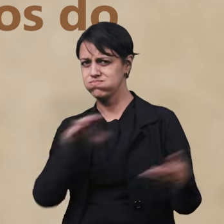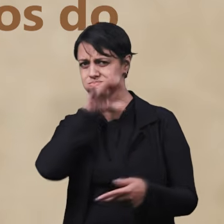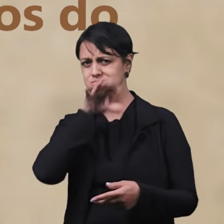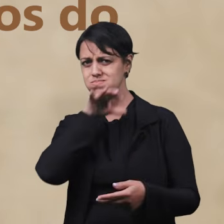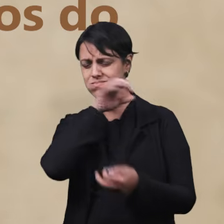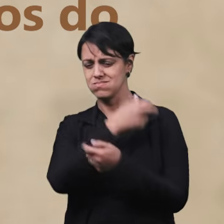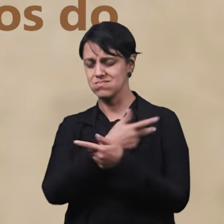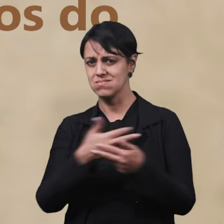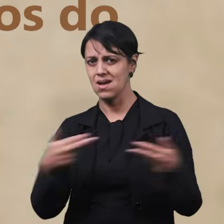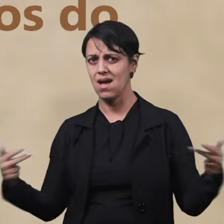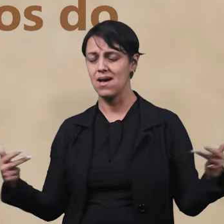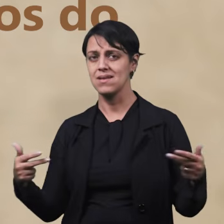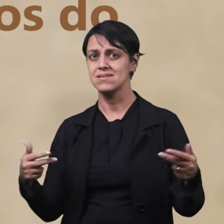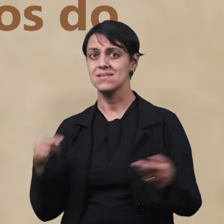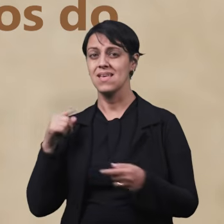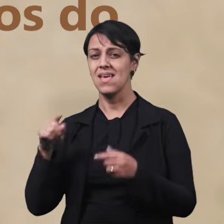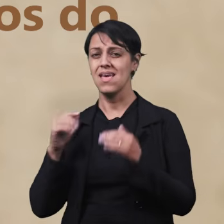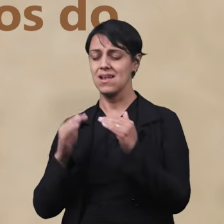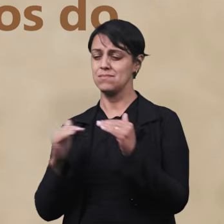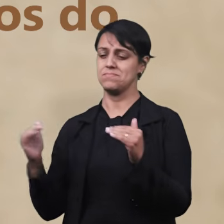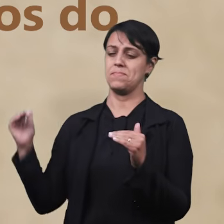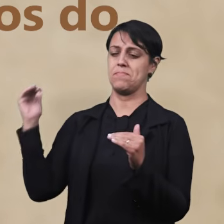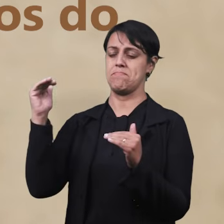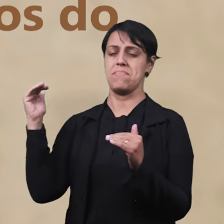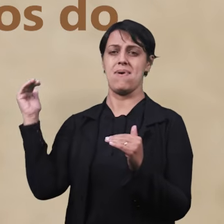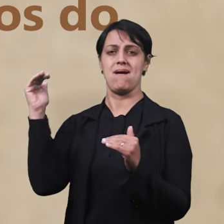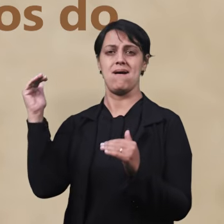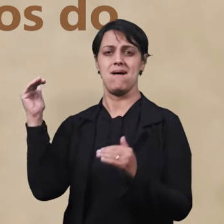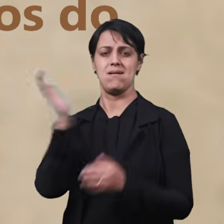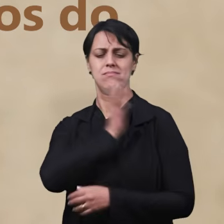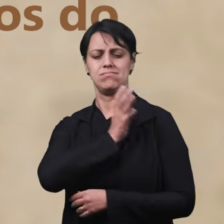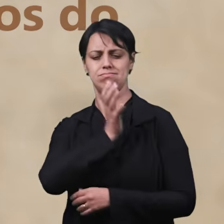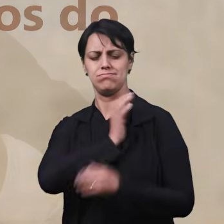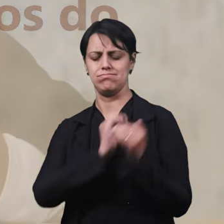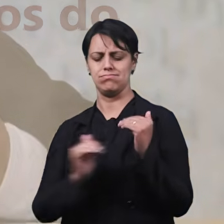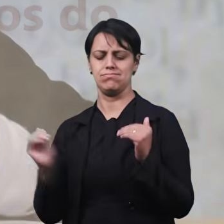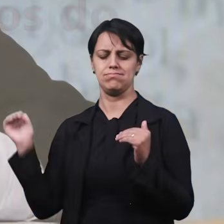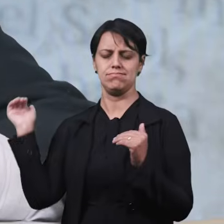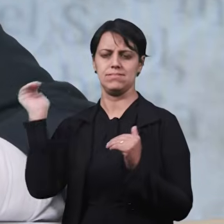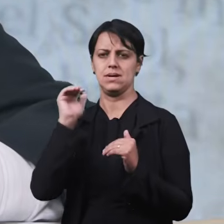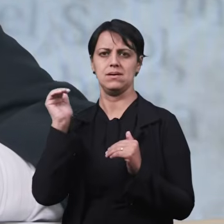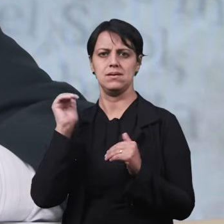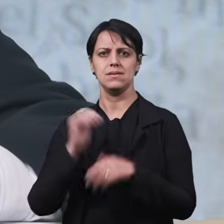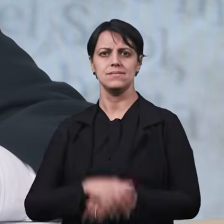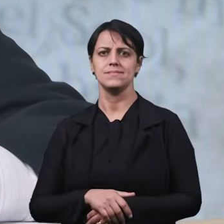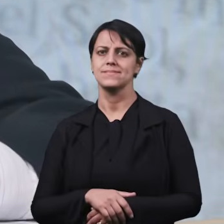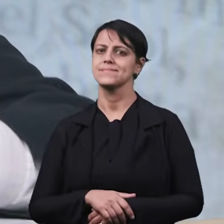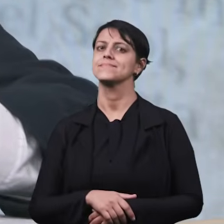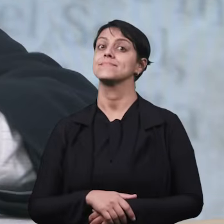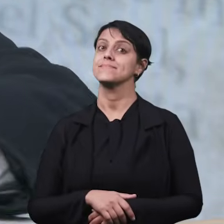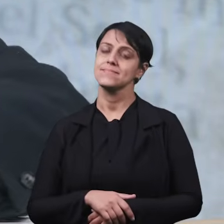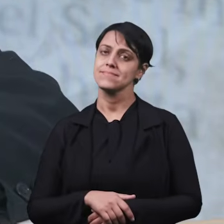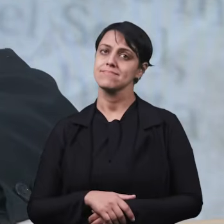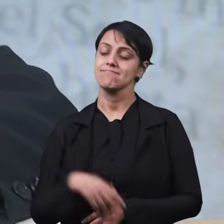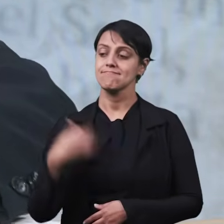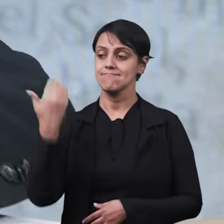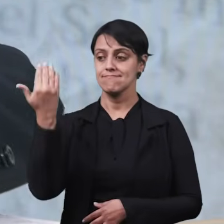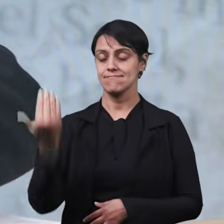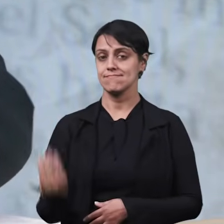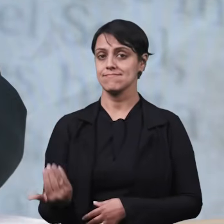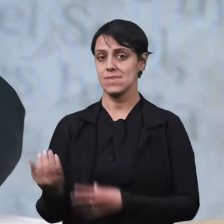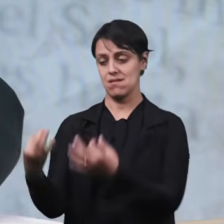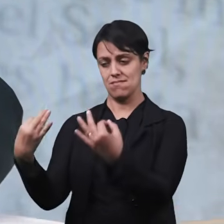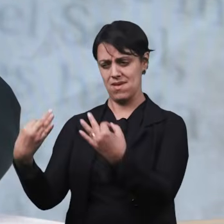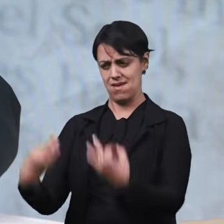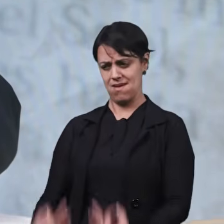que este homem era maior do que todos os do Oriente. Então, a posição desse homem, de ser um homem reto, de ser um